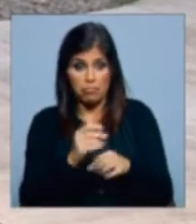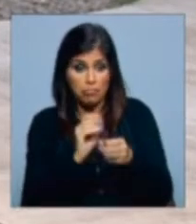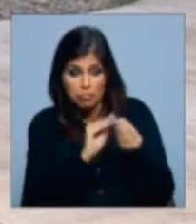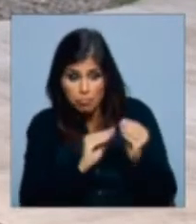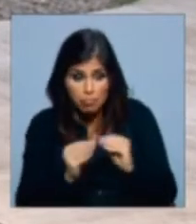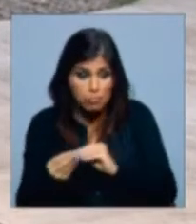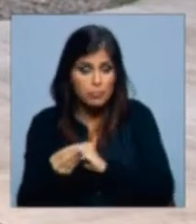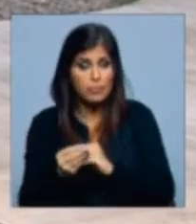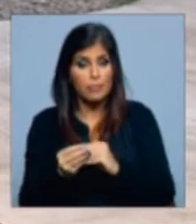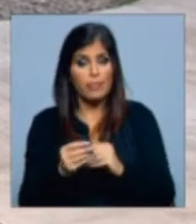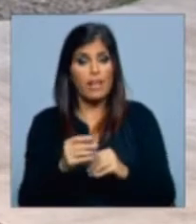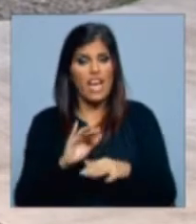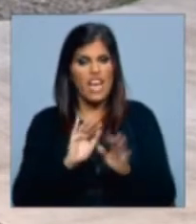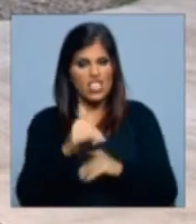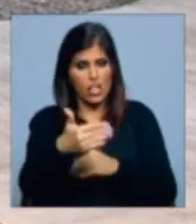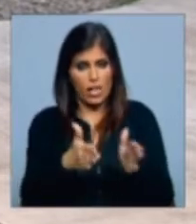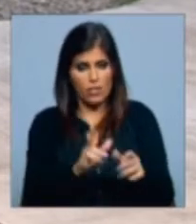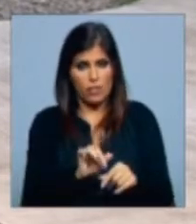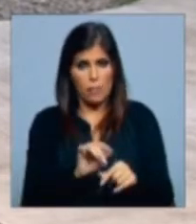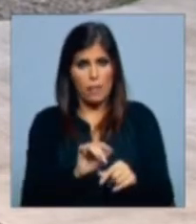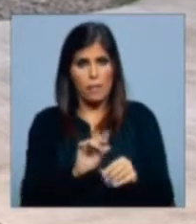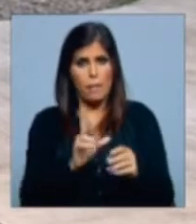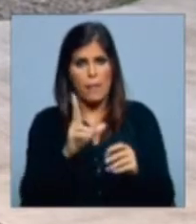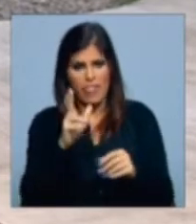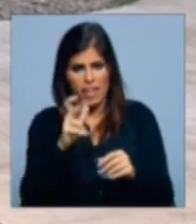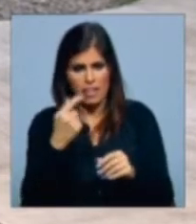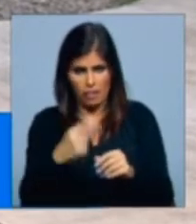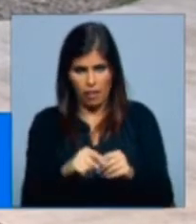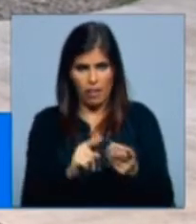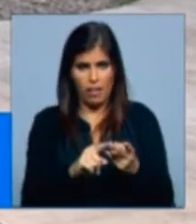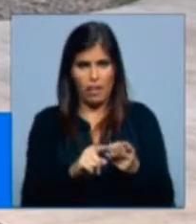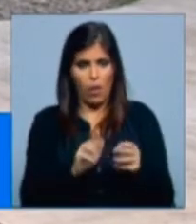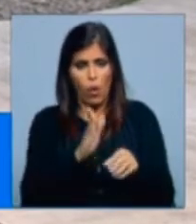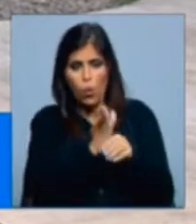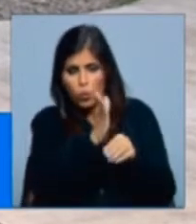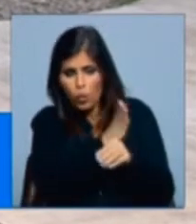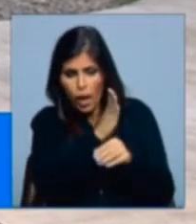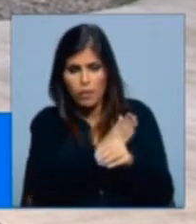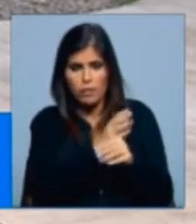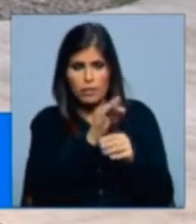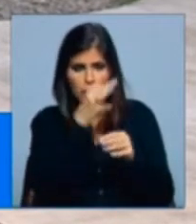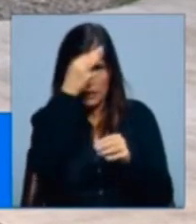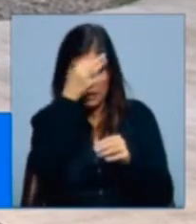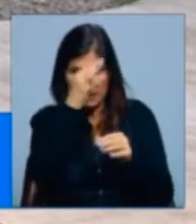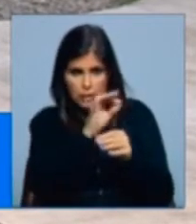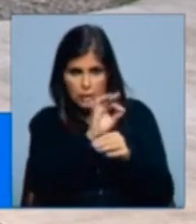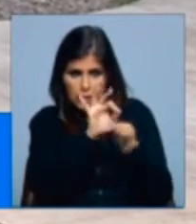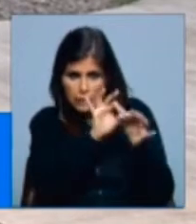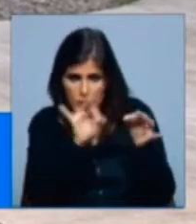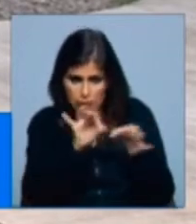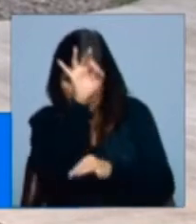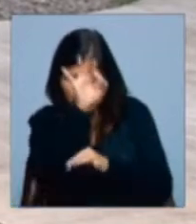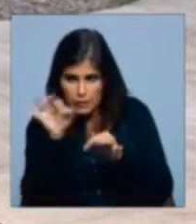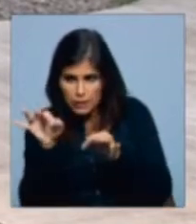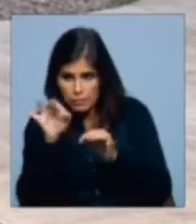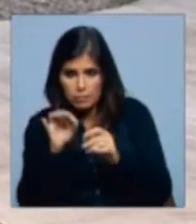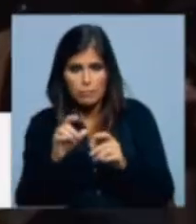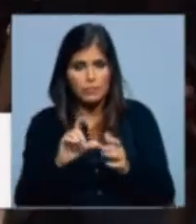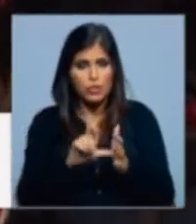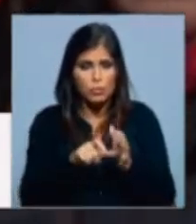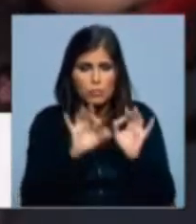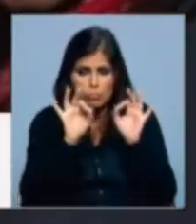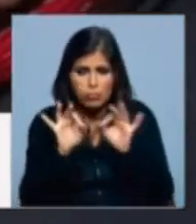na fabricação das caixas, temos contraplacado, cortado com a geometria correta para montar e dar estes